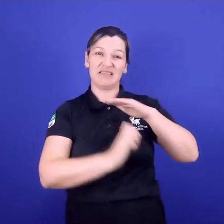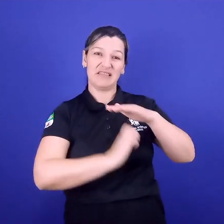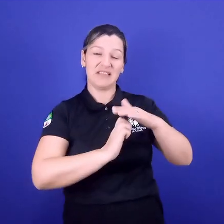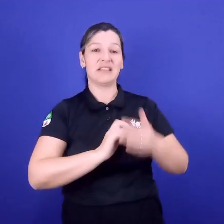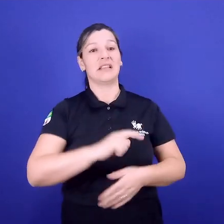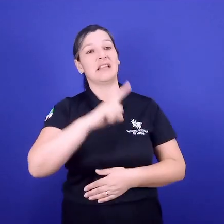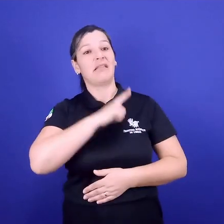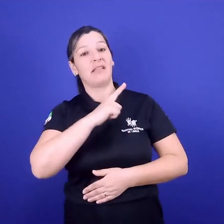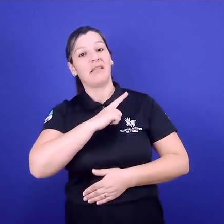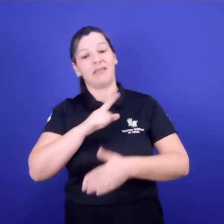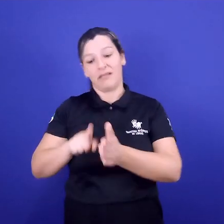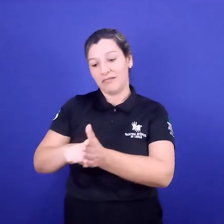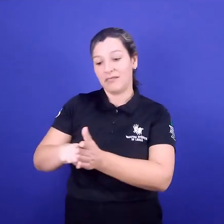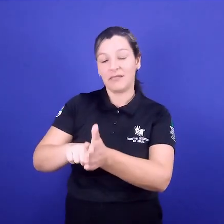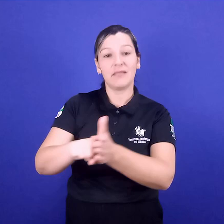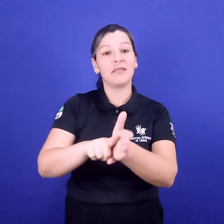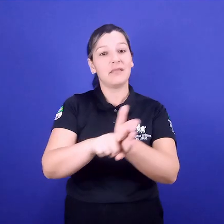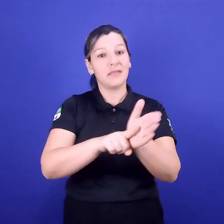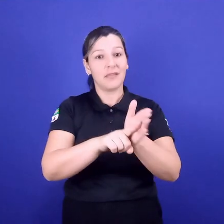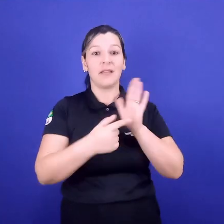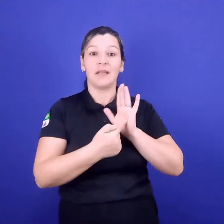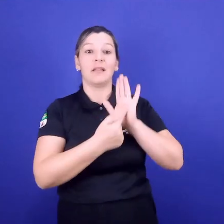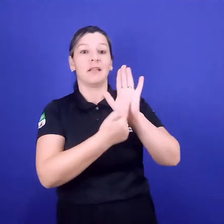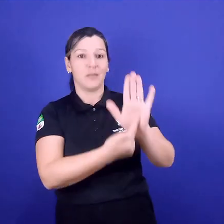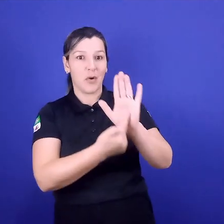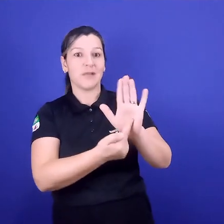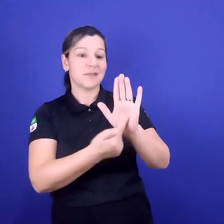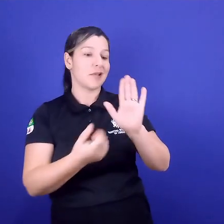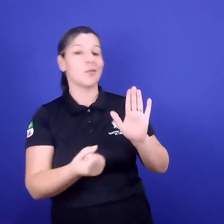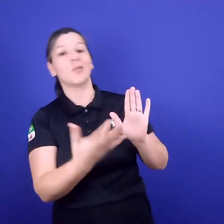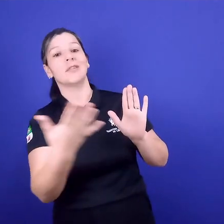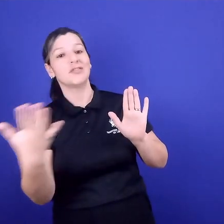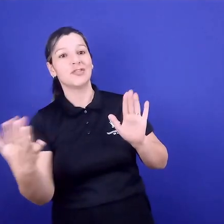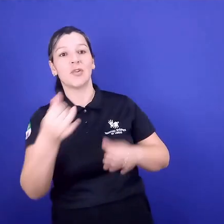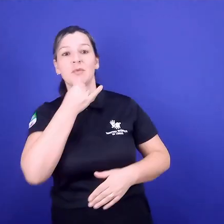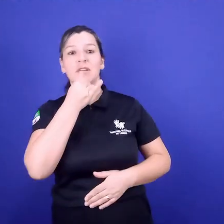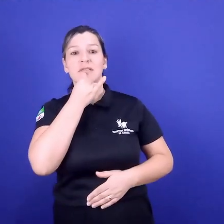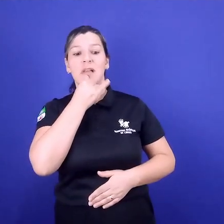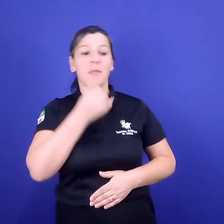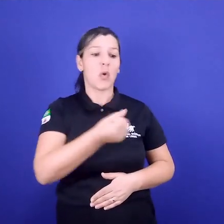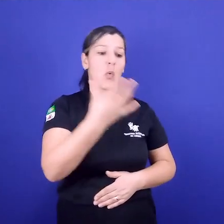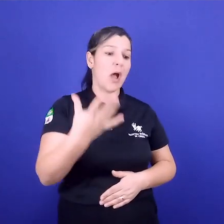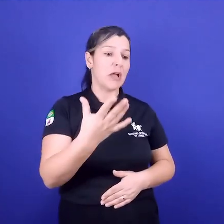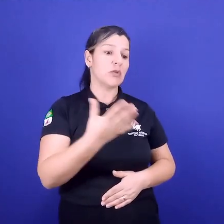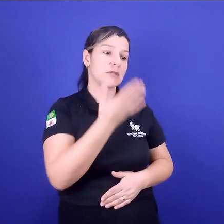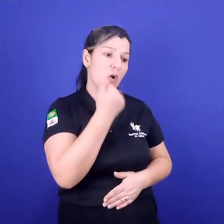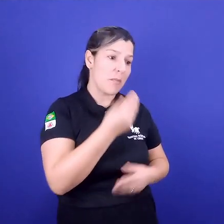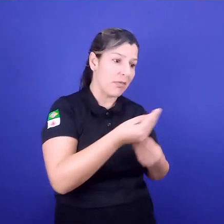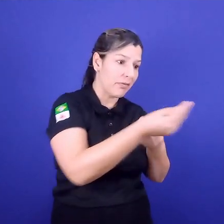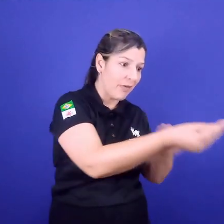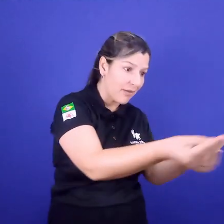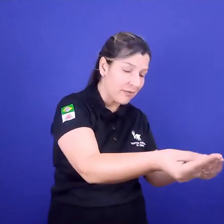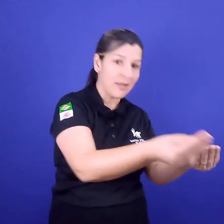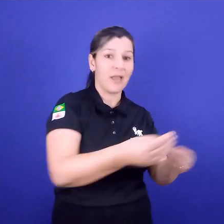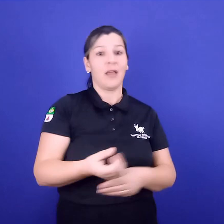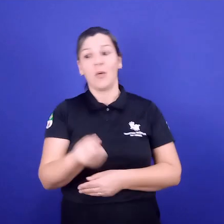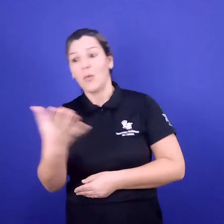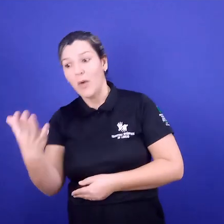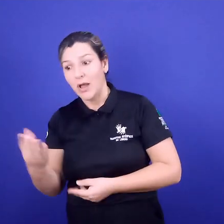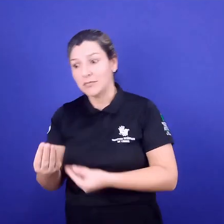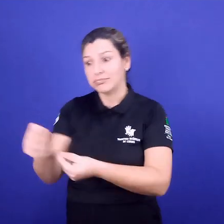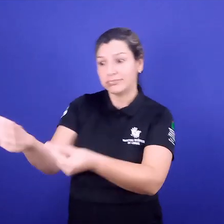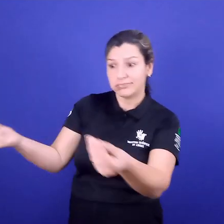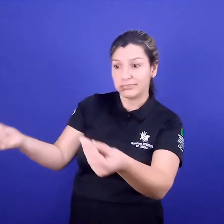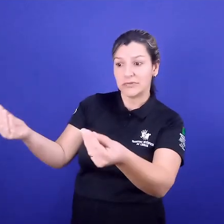foram feitos e que nos trazem esses números, ou seja, quanto que serve disso, quanto que serve daquilo, qual é a medida